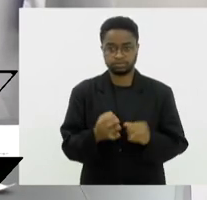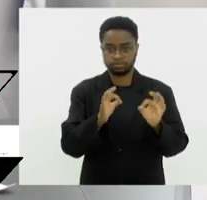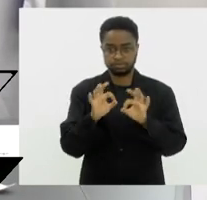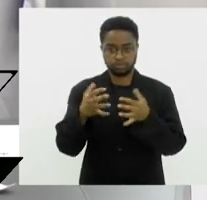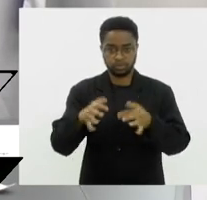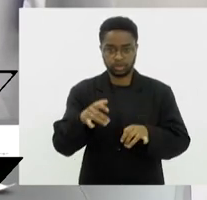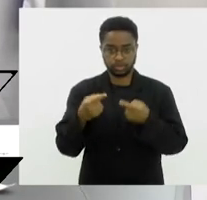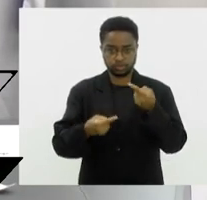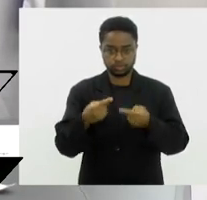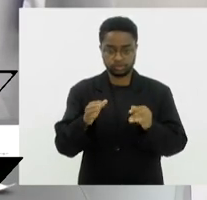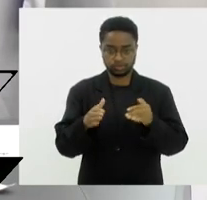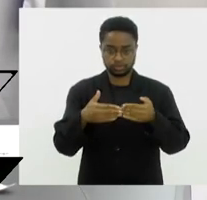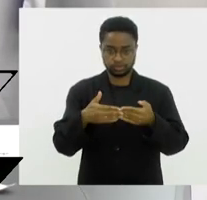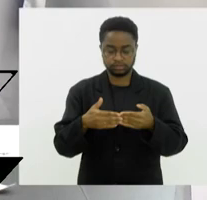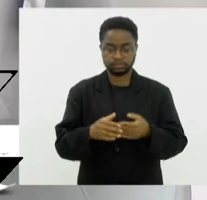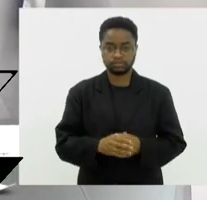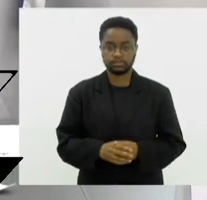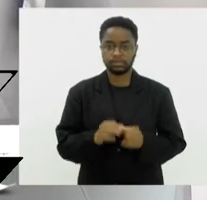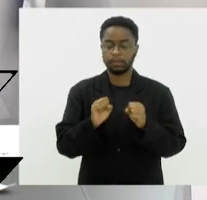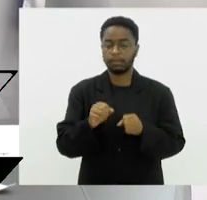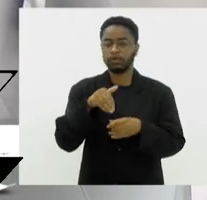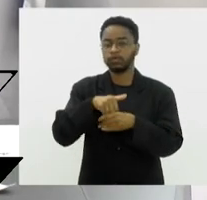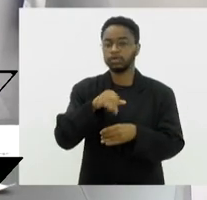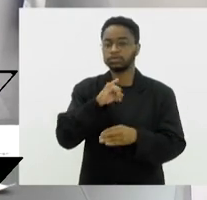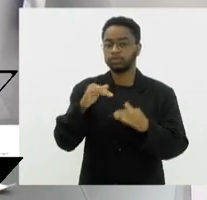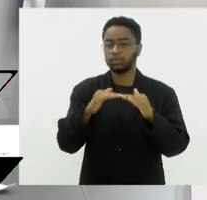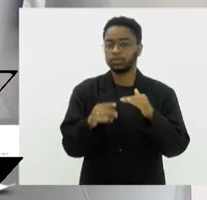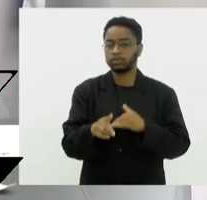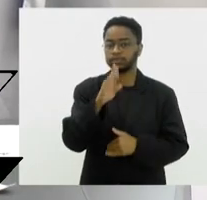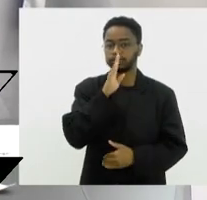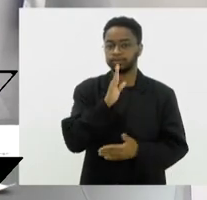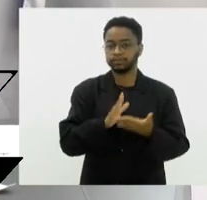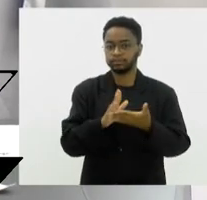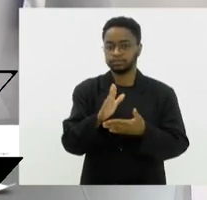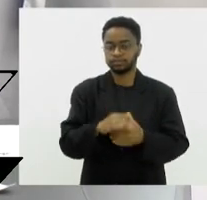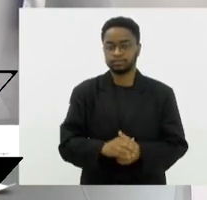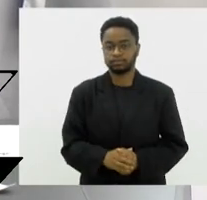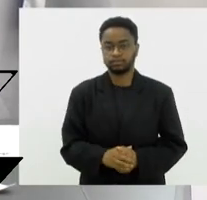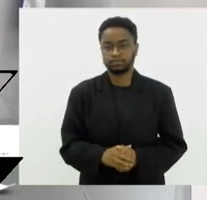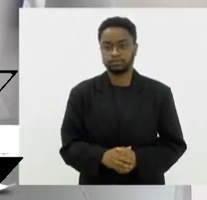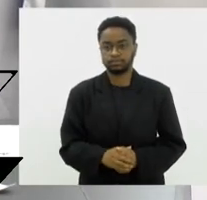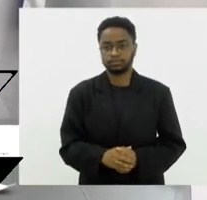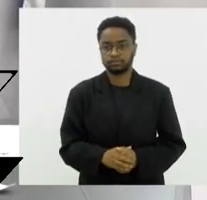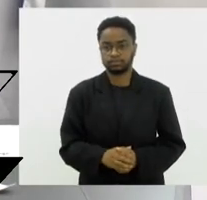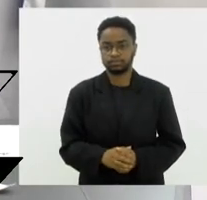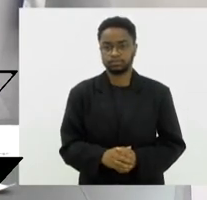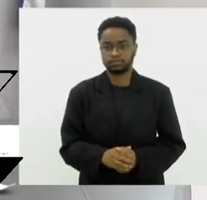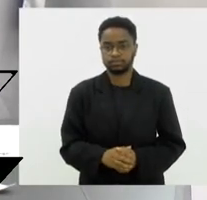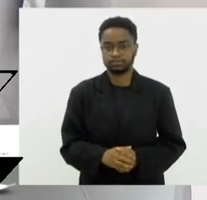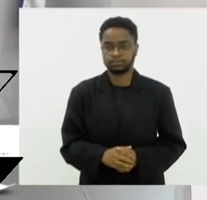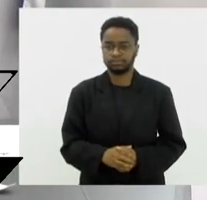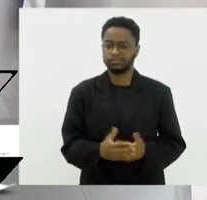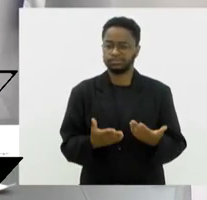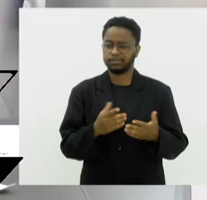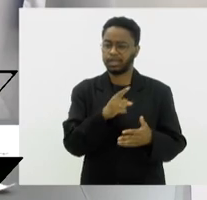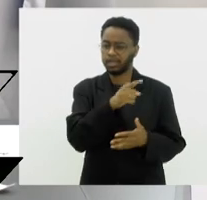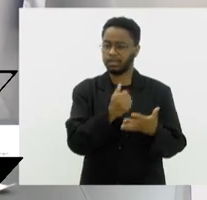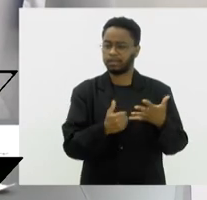quem queira discutir, encerrada a discussão, em votação, senhores que aprovam, permaneçam como estão, aprovado. É muito prestígio, deputado Luiz Paulo, né?